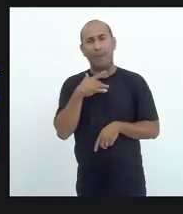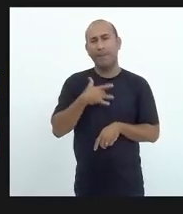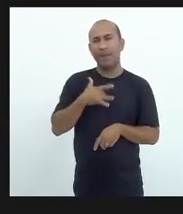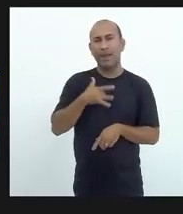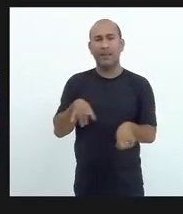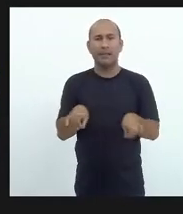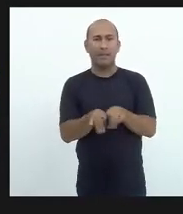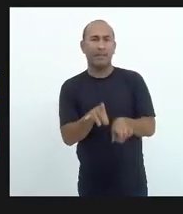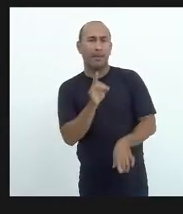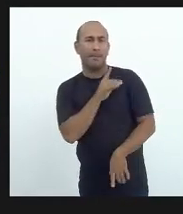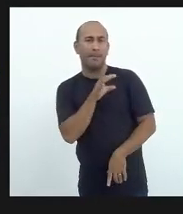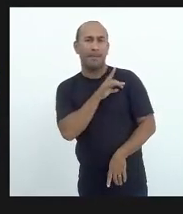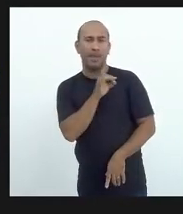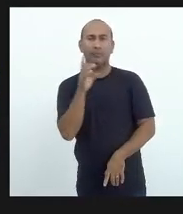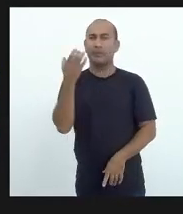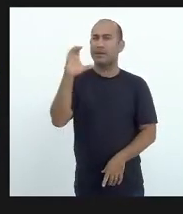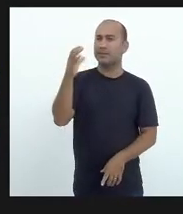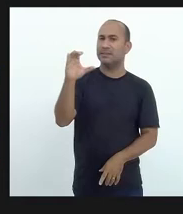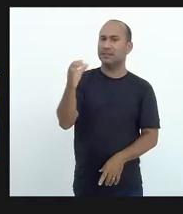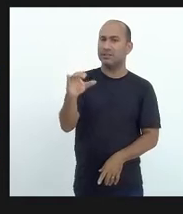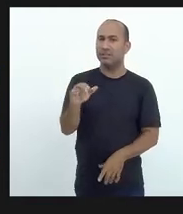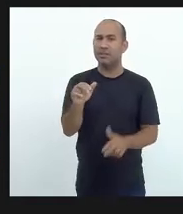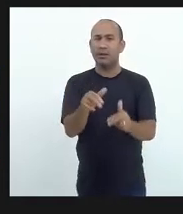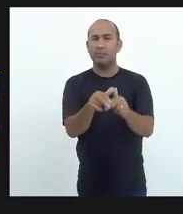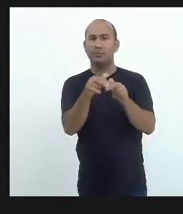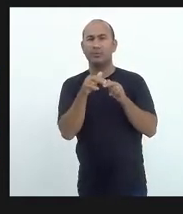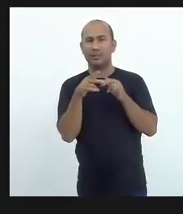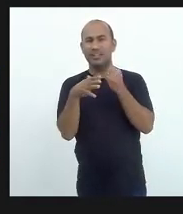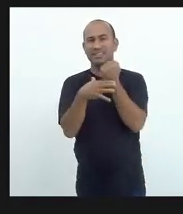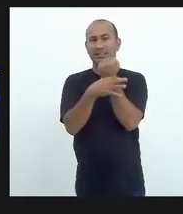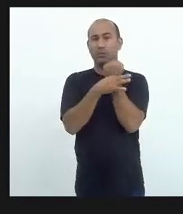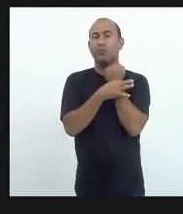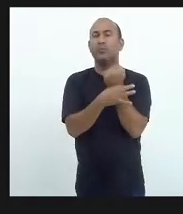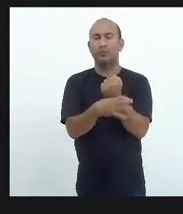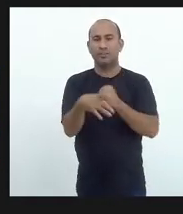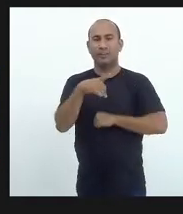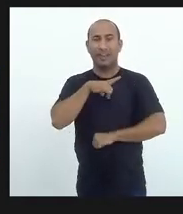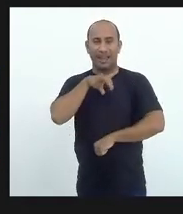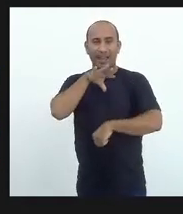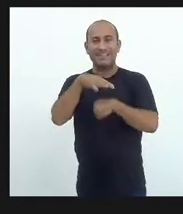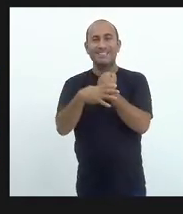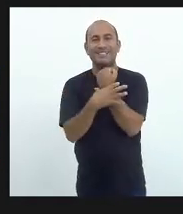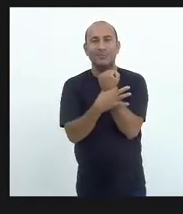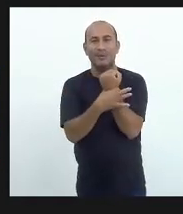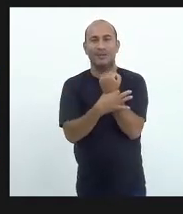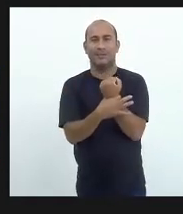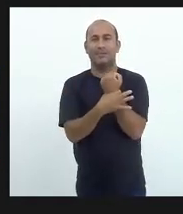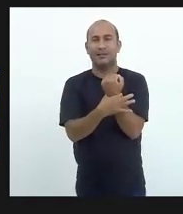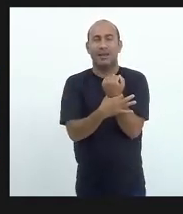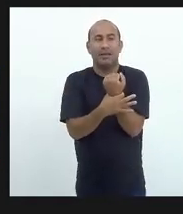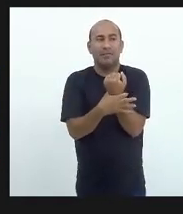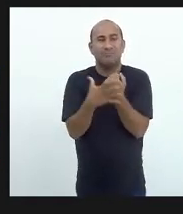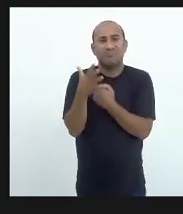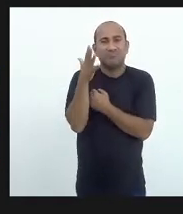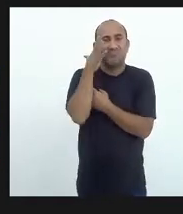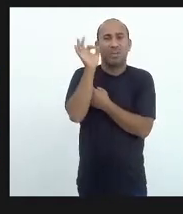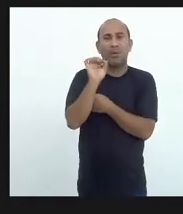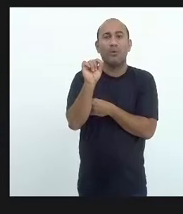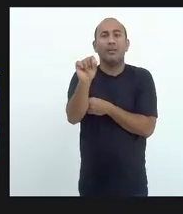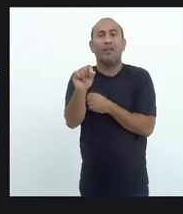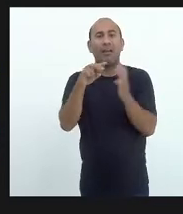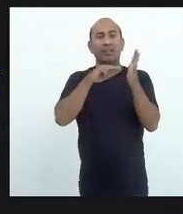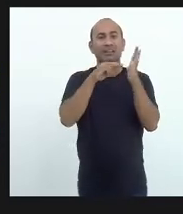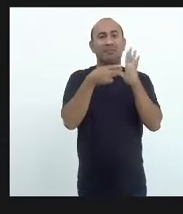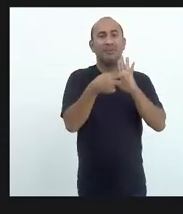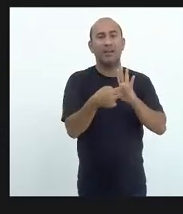do cientista, demasiado seguro da segurança. Sabe-se lá que diabo isso significa,